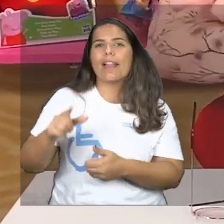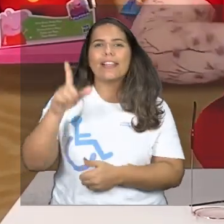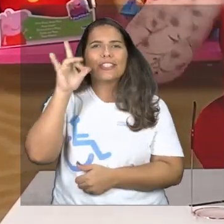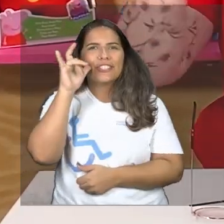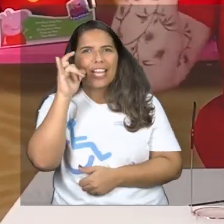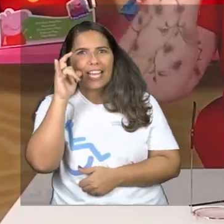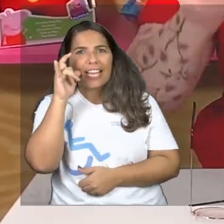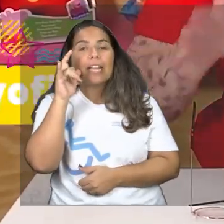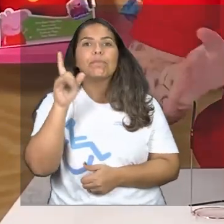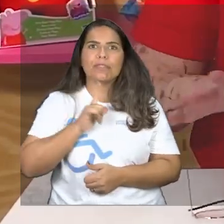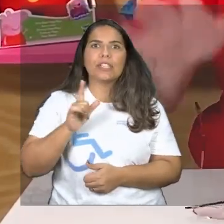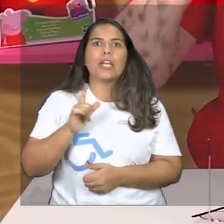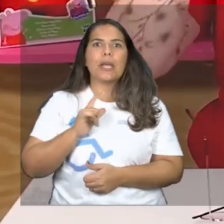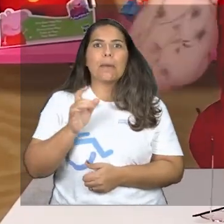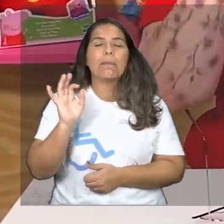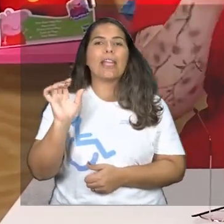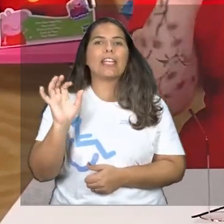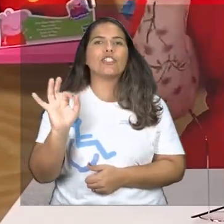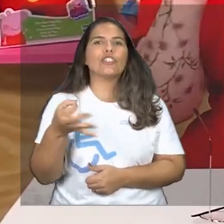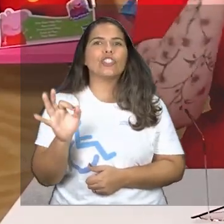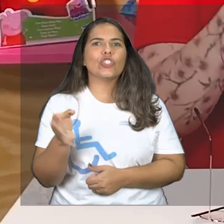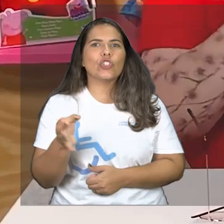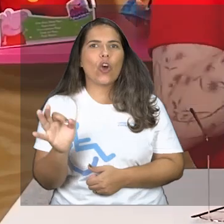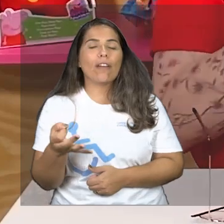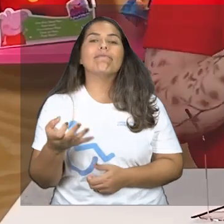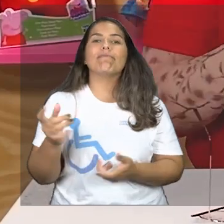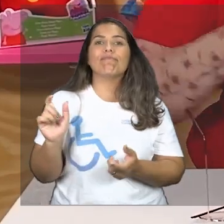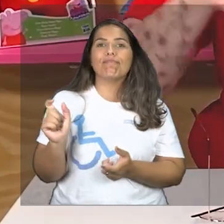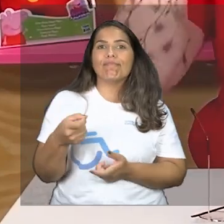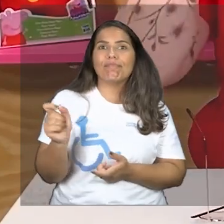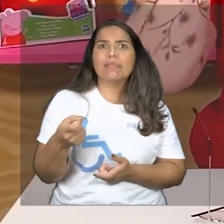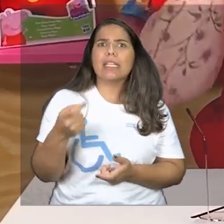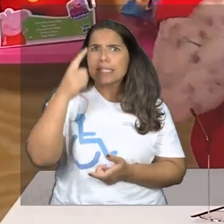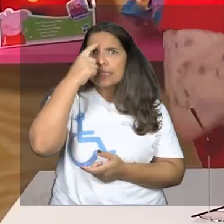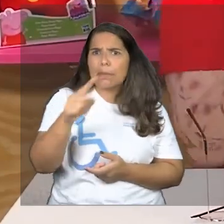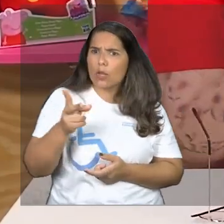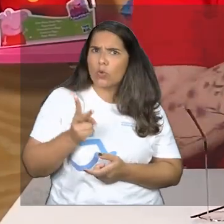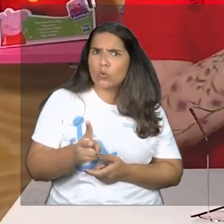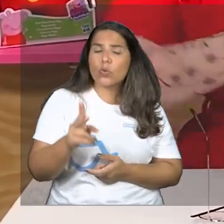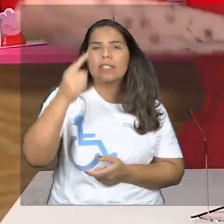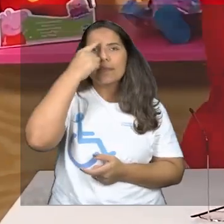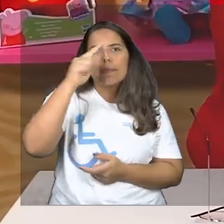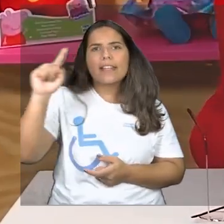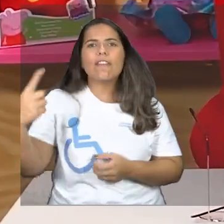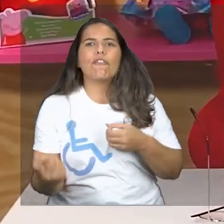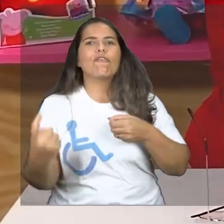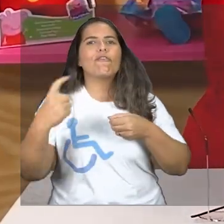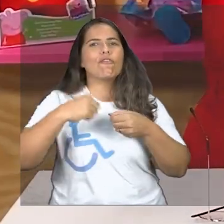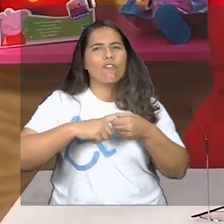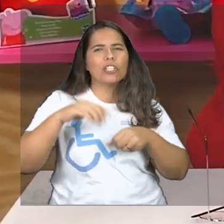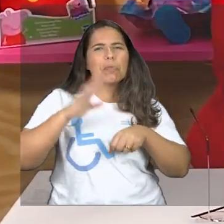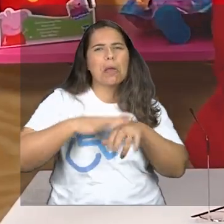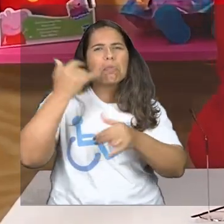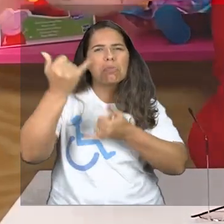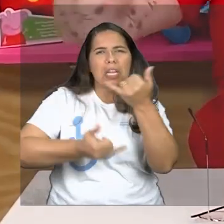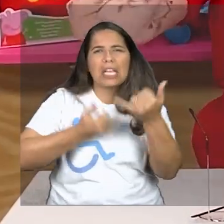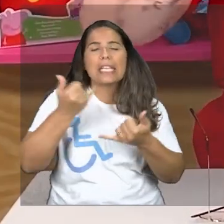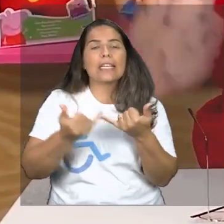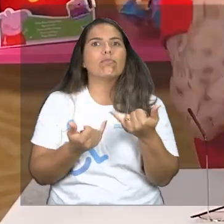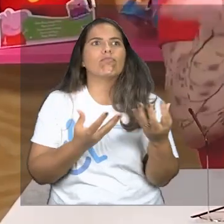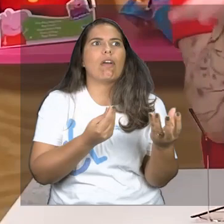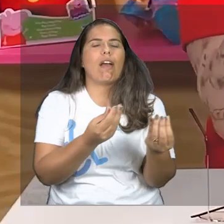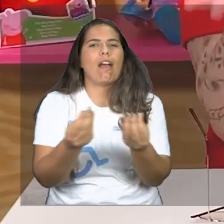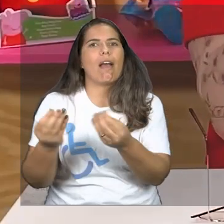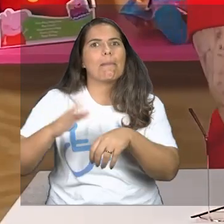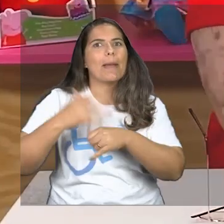no nosso Instagram e no TikTok. A gente vai ficar por aqui essa semana, mas semana que vem a gente volta com muito mais brinquedos